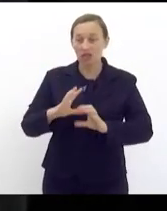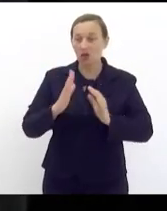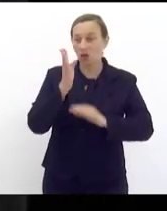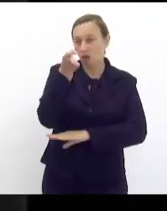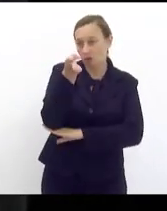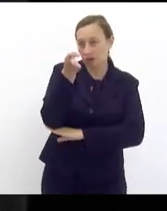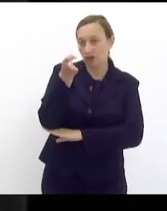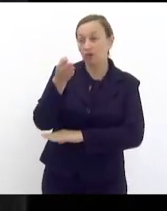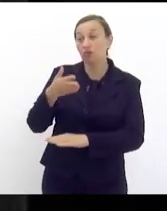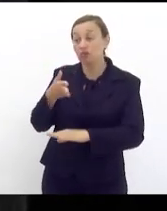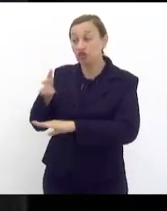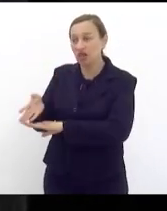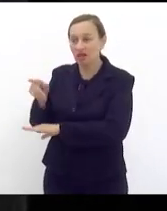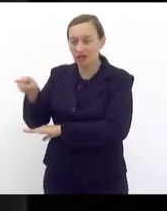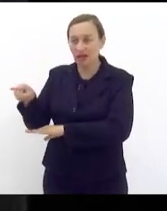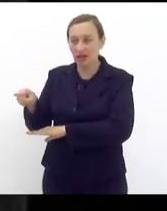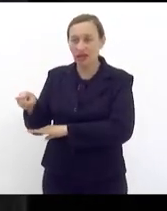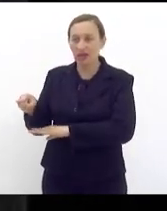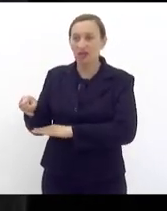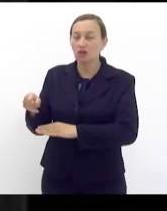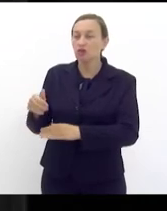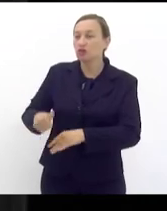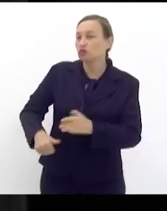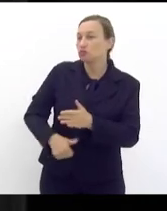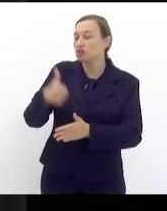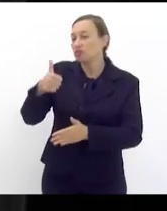a gente chegava lá, os primeiros a perder